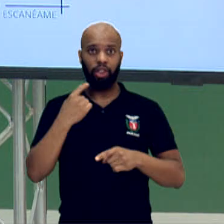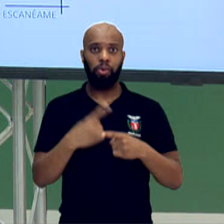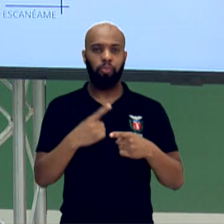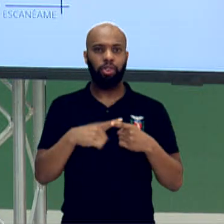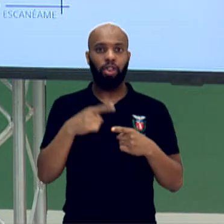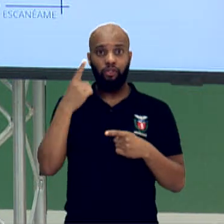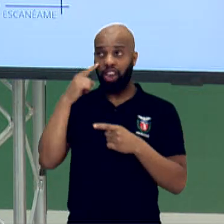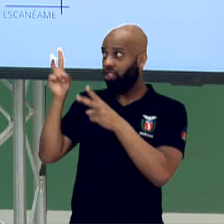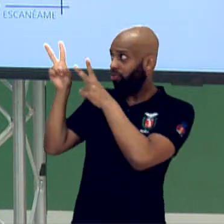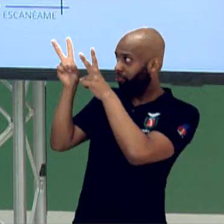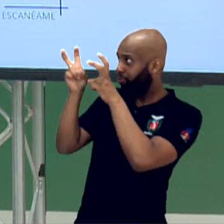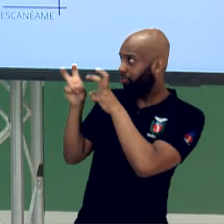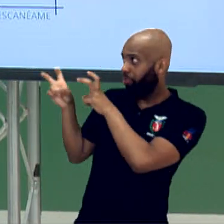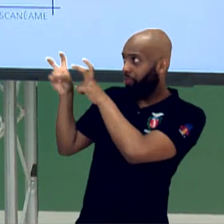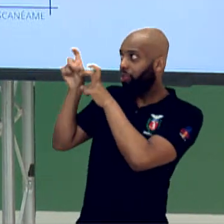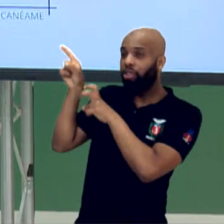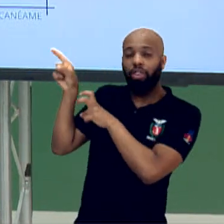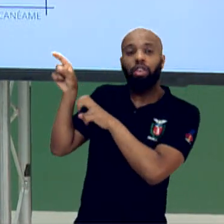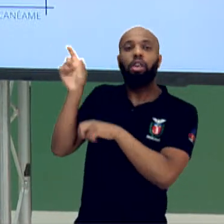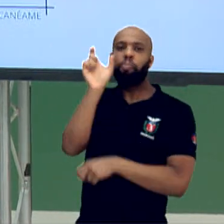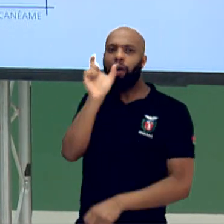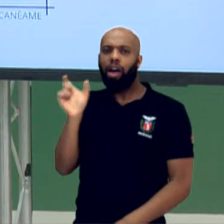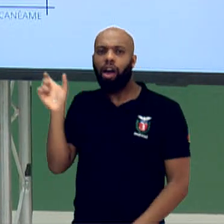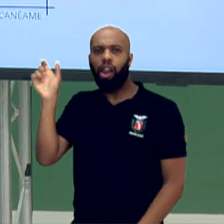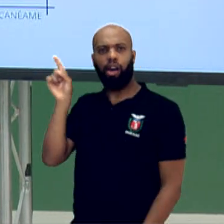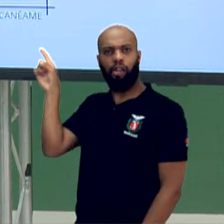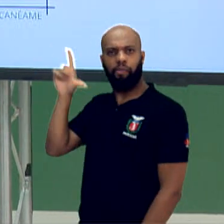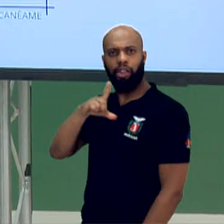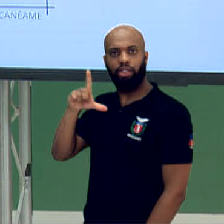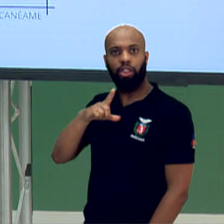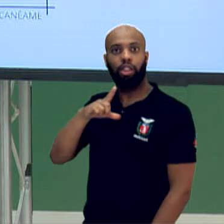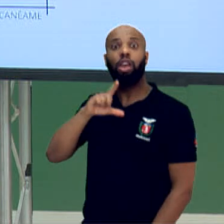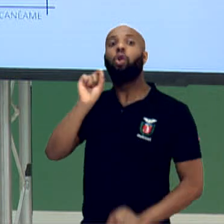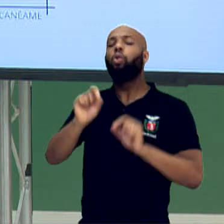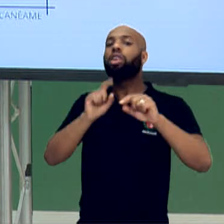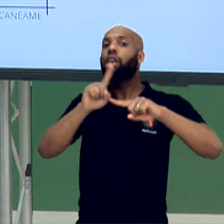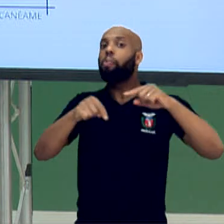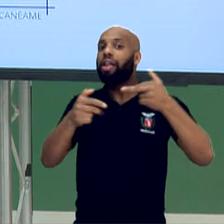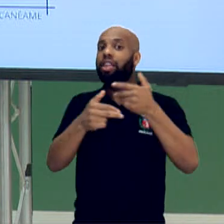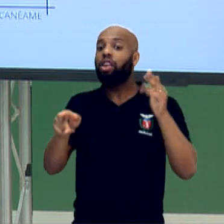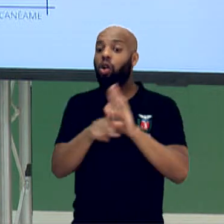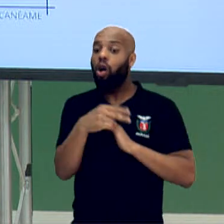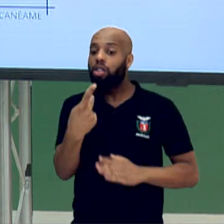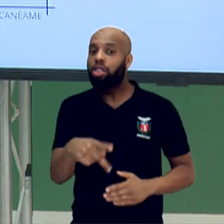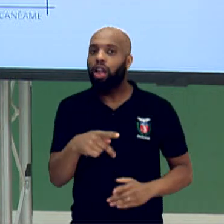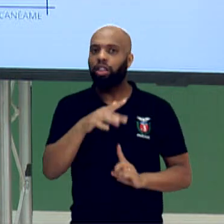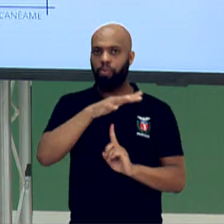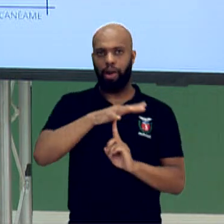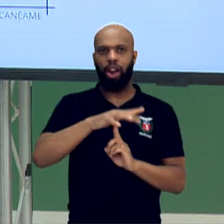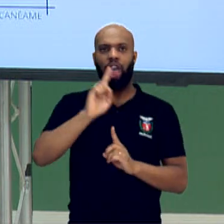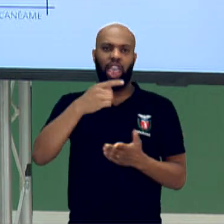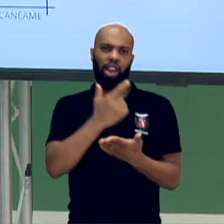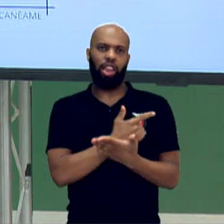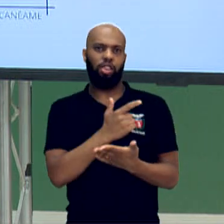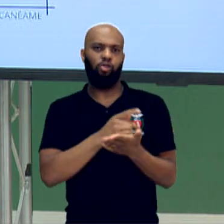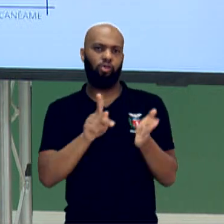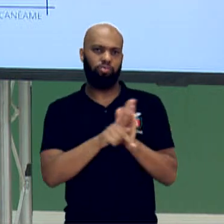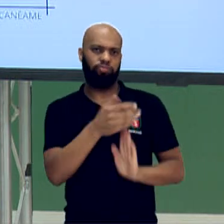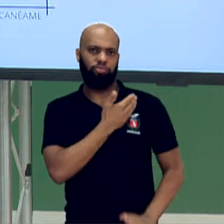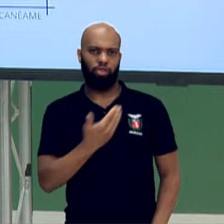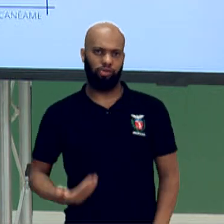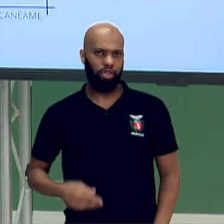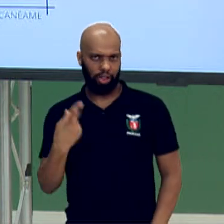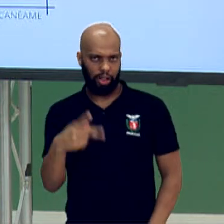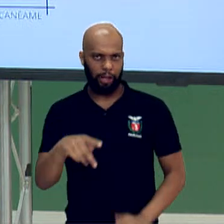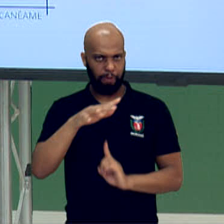as palavras que estão aqui, lembrando que é justamente de um material produzido no Paraná, o livro didático público. Então,